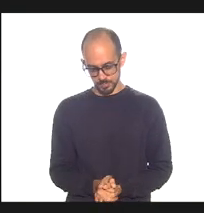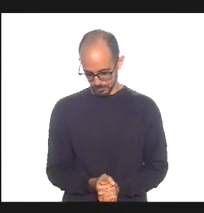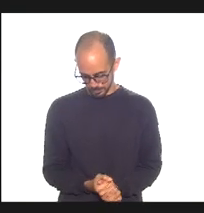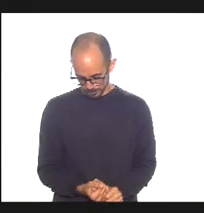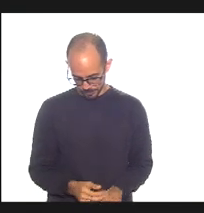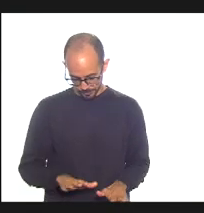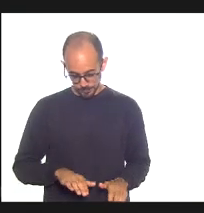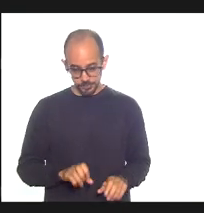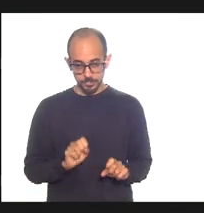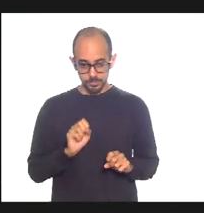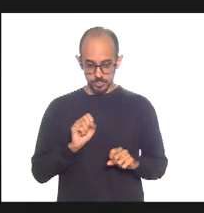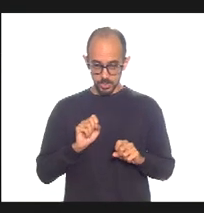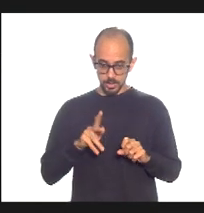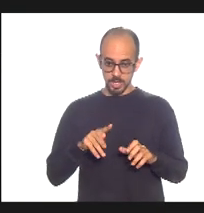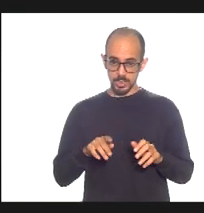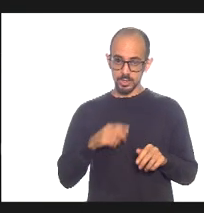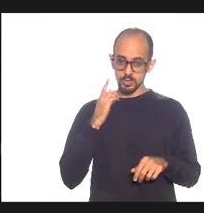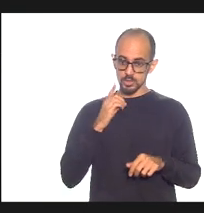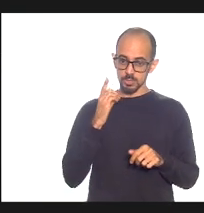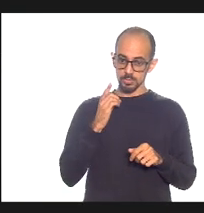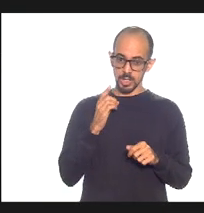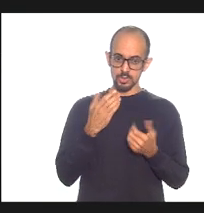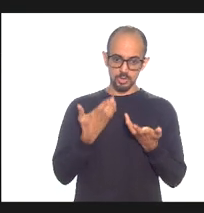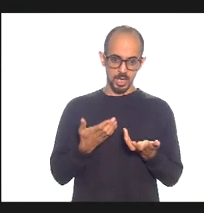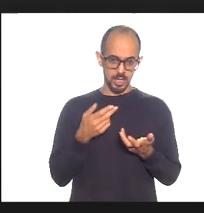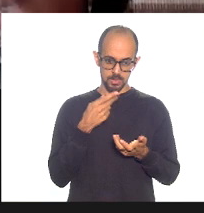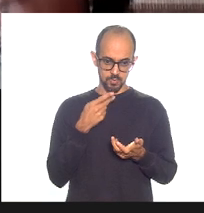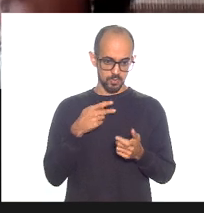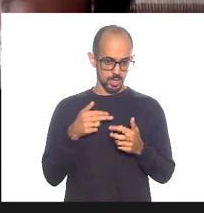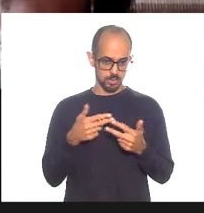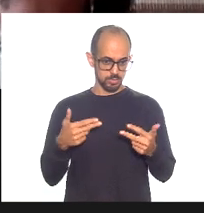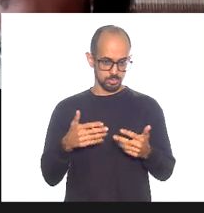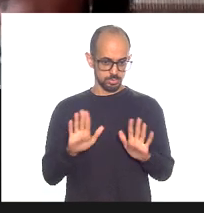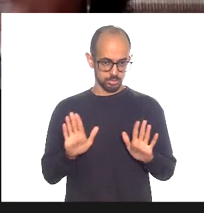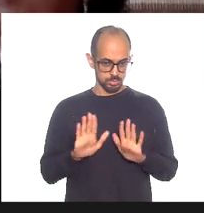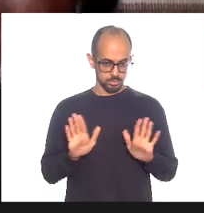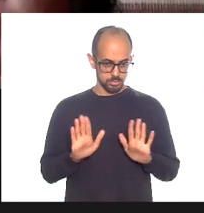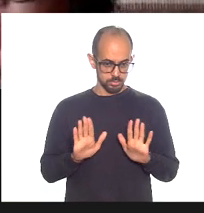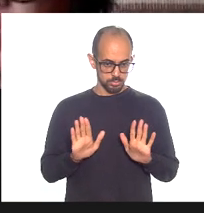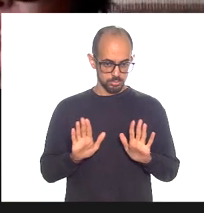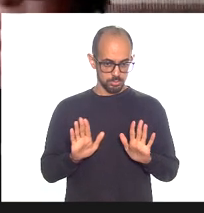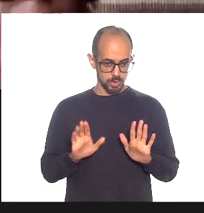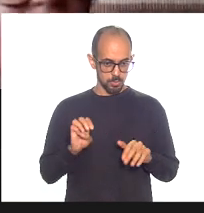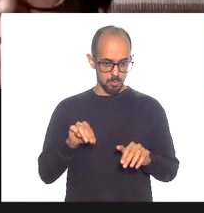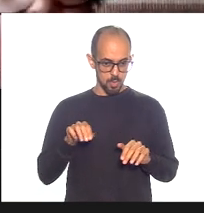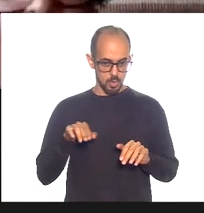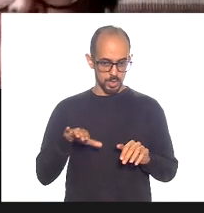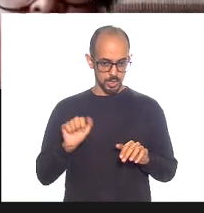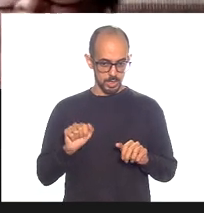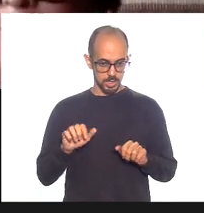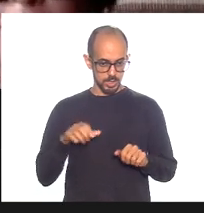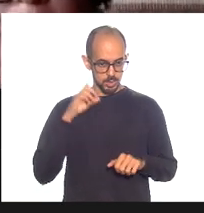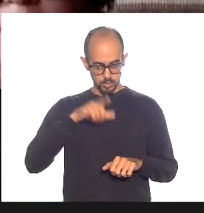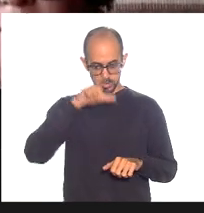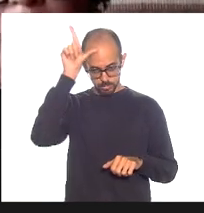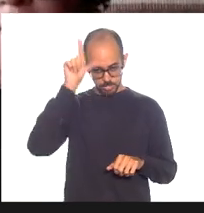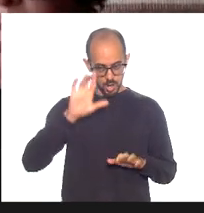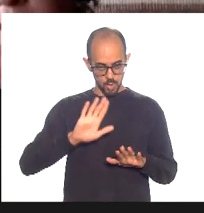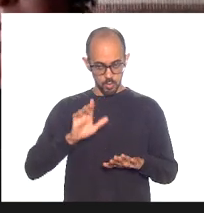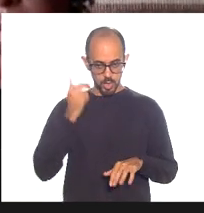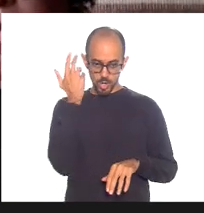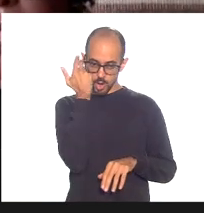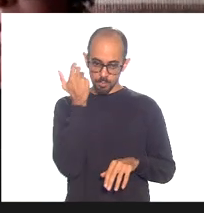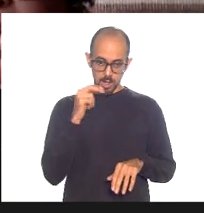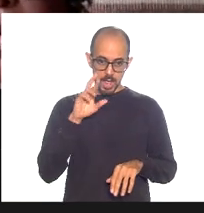Indago aos senhores deputados se desejam fazer mais alguma observação. Deputada Mônica, deputado Luiz Paulo, deputada